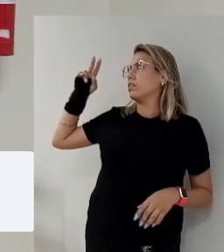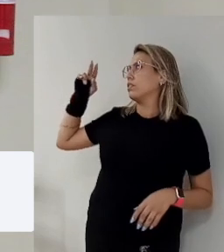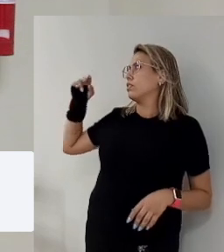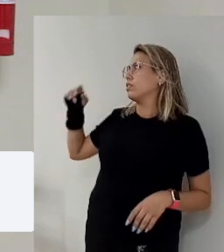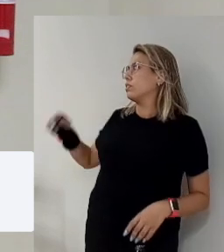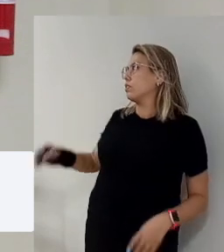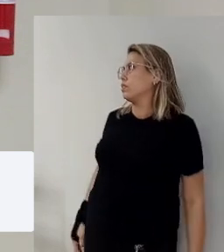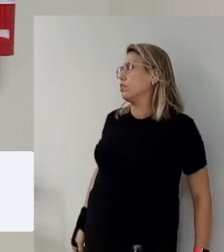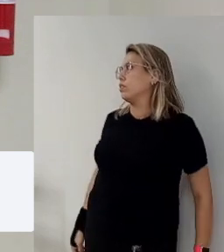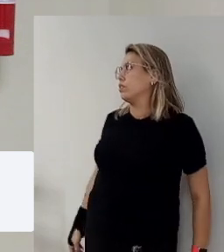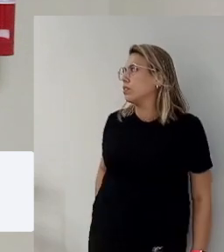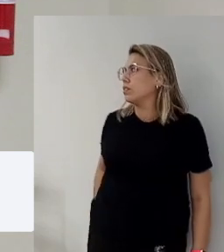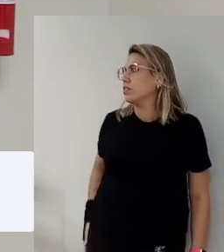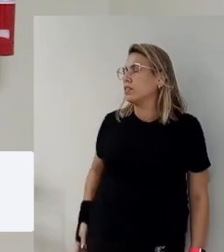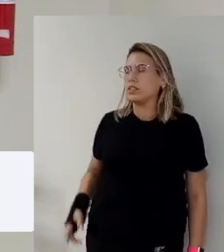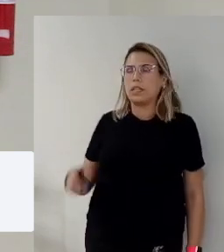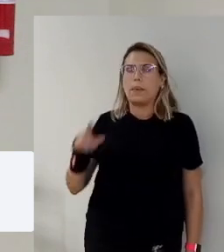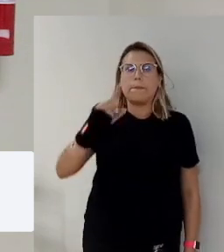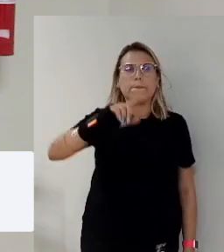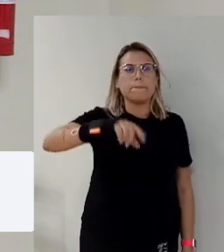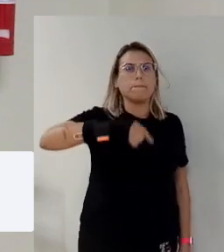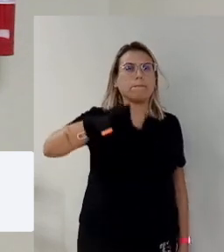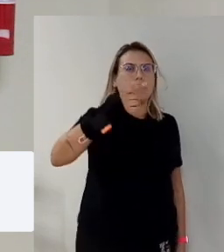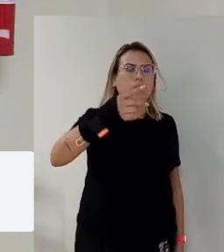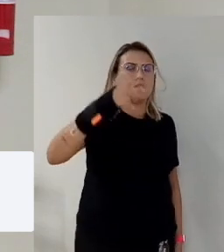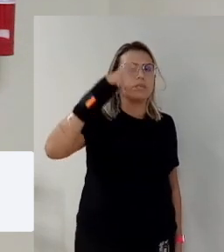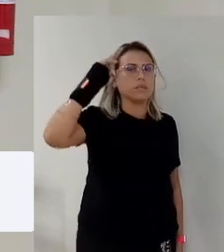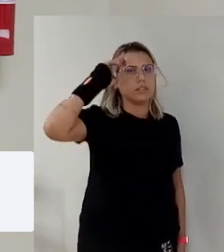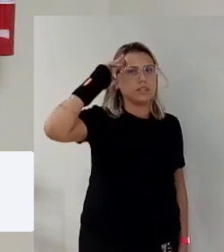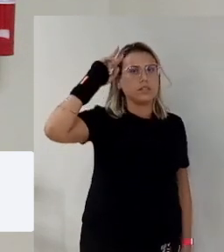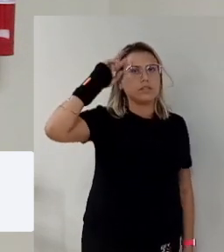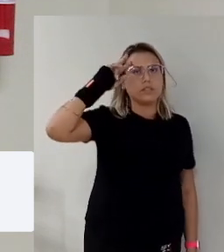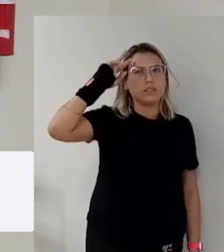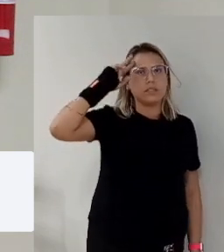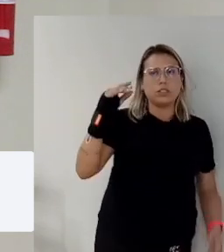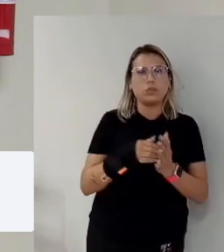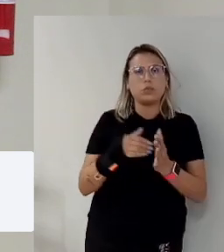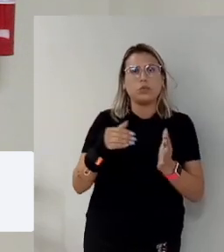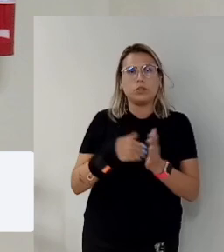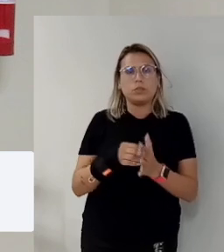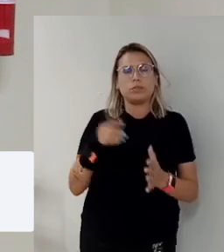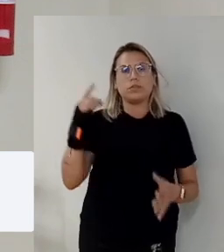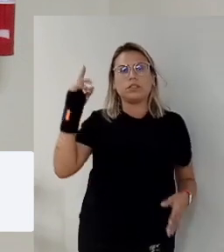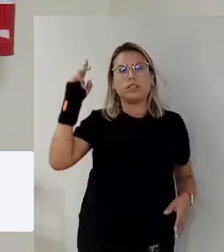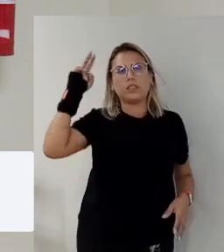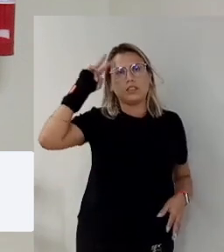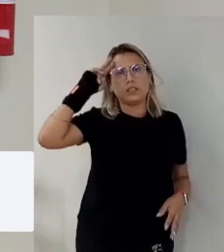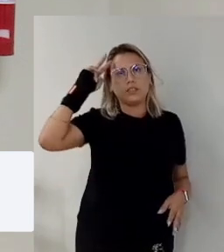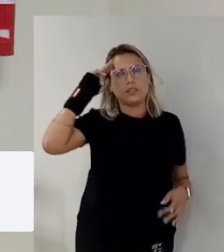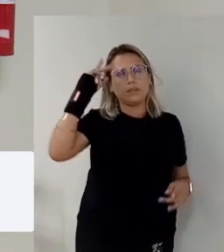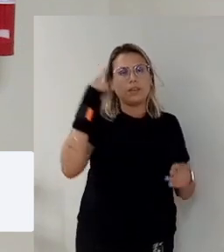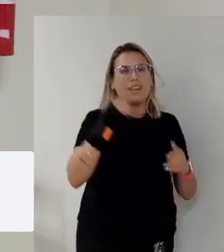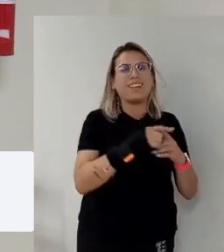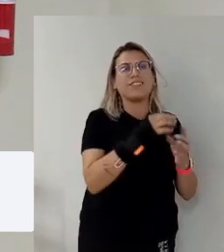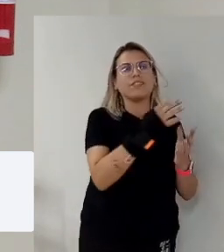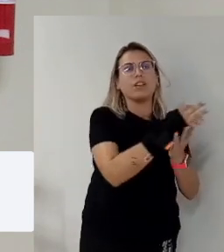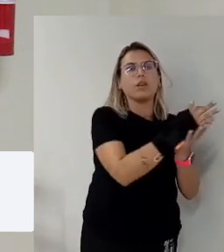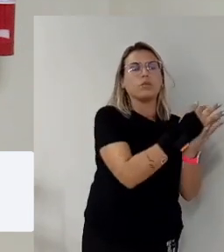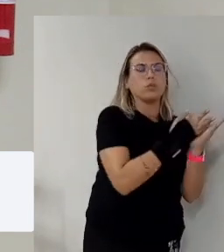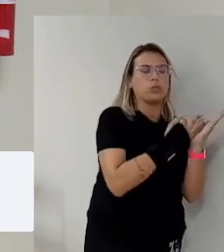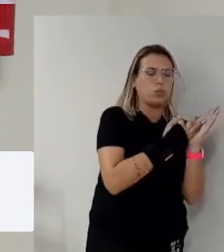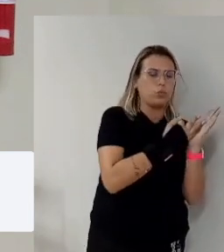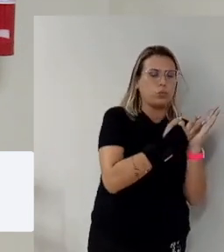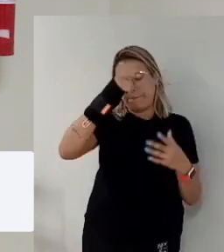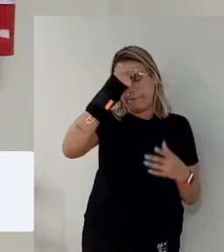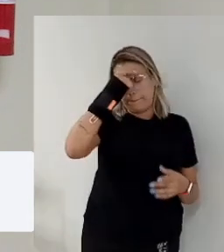engano até a próxima segunda que o último dia seria na segunda né que era pros faltosos então a gente pede a